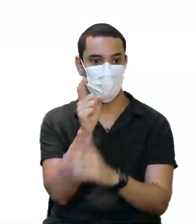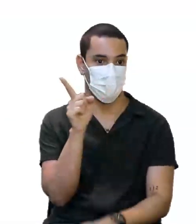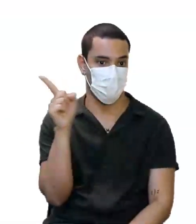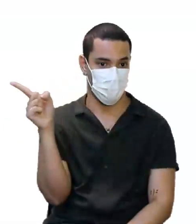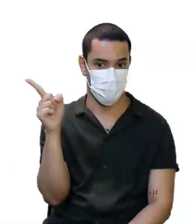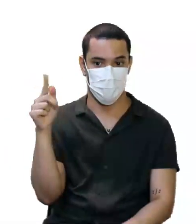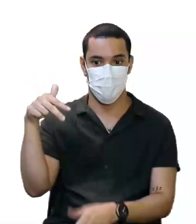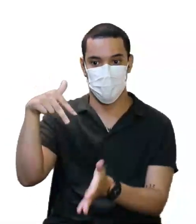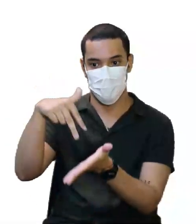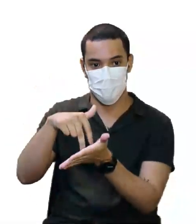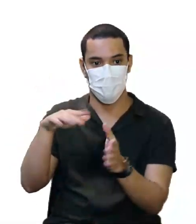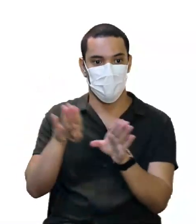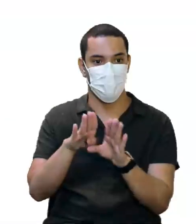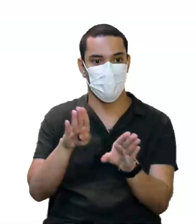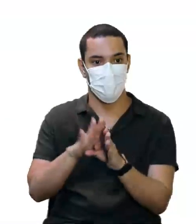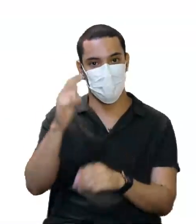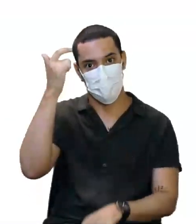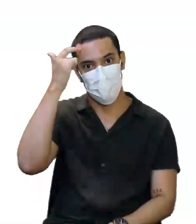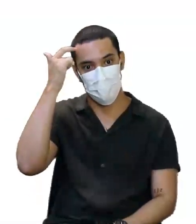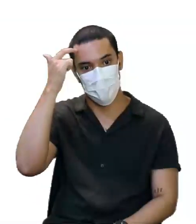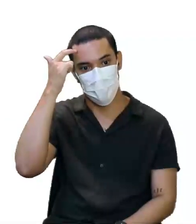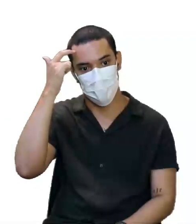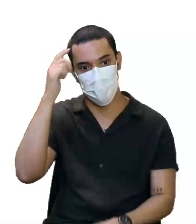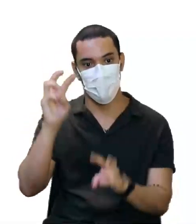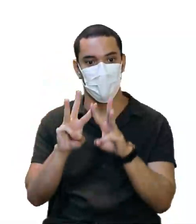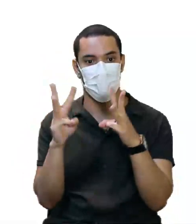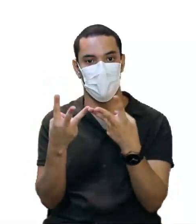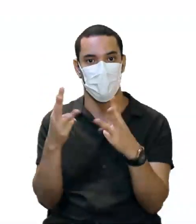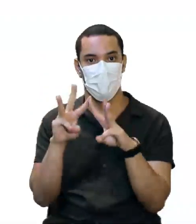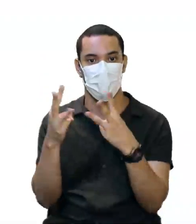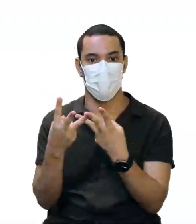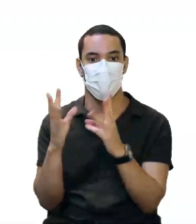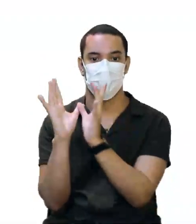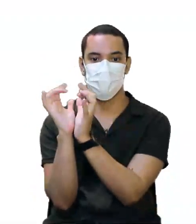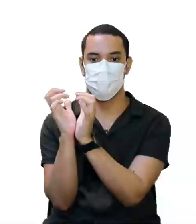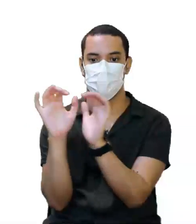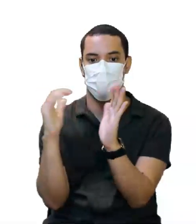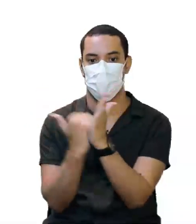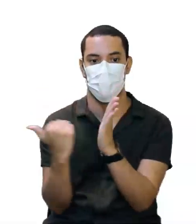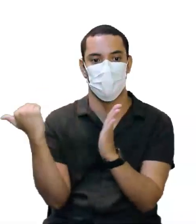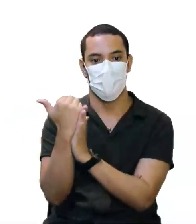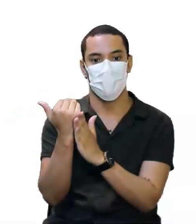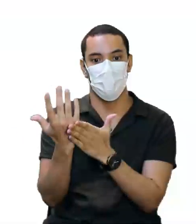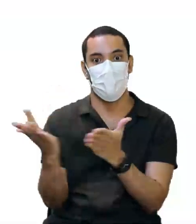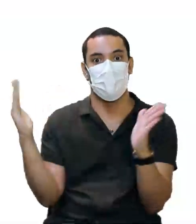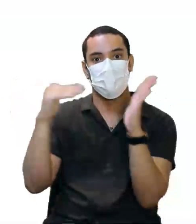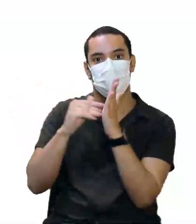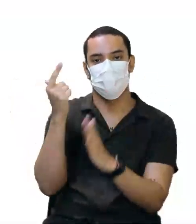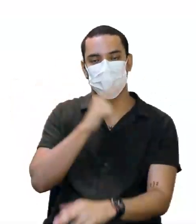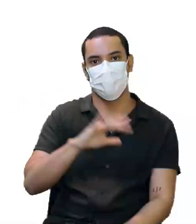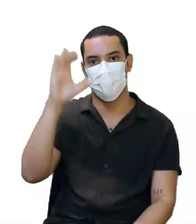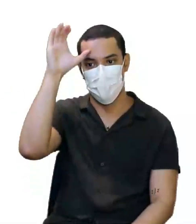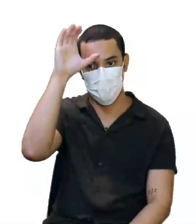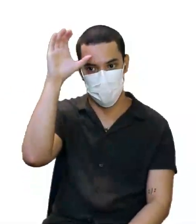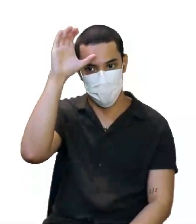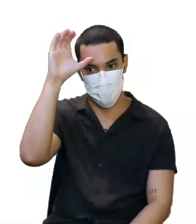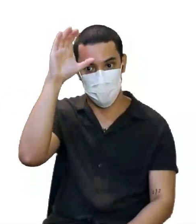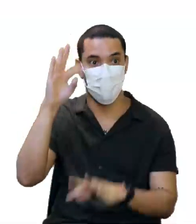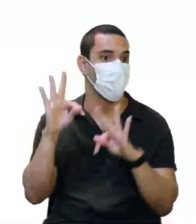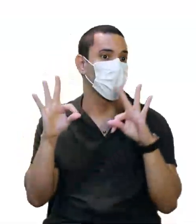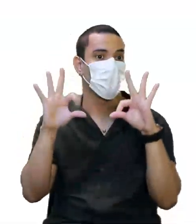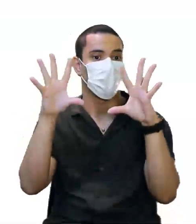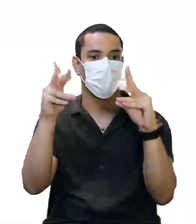Australopithecus, né? Massa cerebral aumentada, desenvolvendo a linguagem e adquirindo a consciência, tá bom? Então, todas